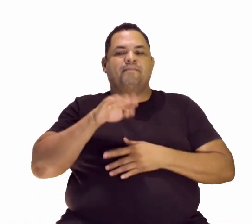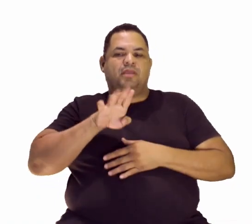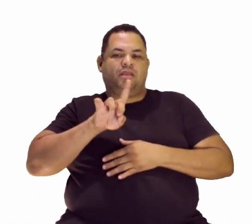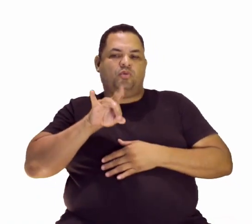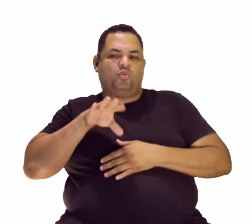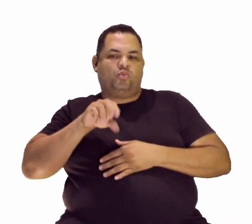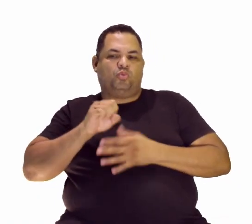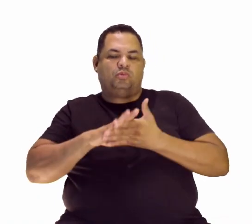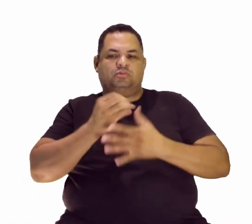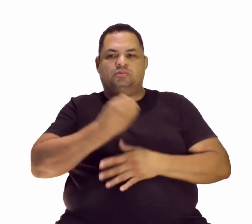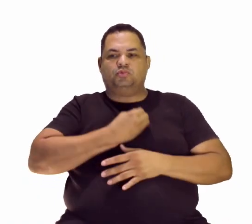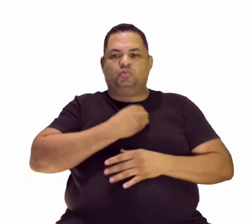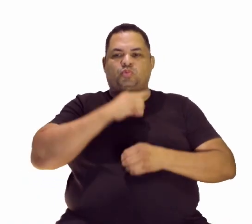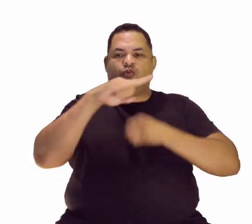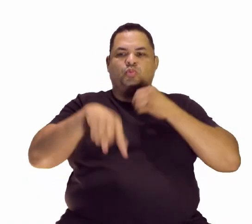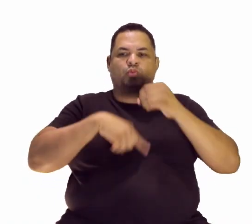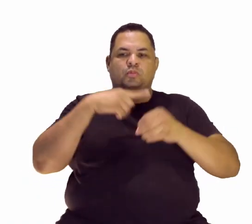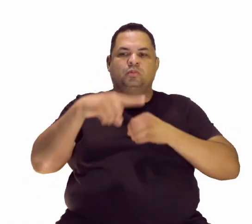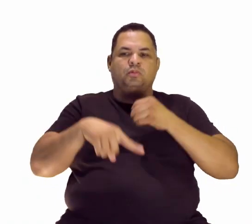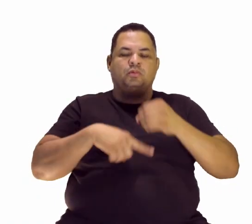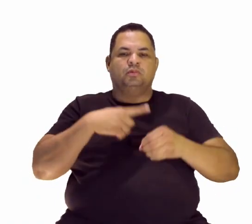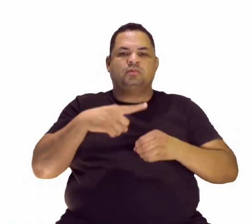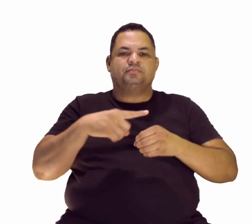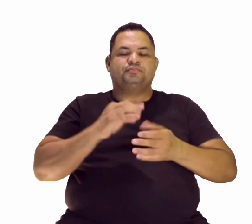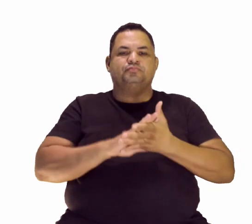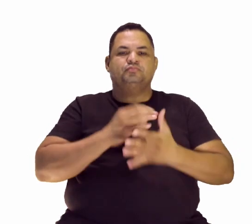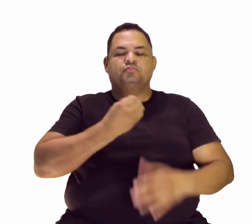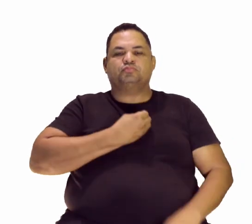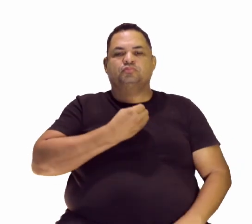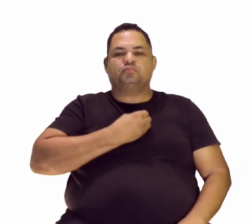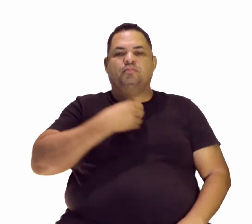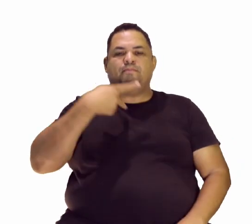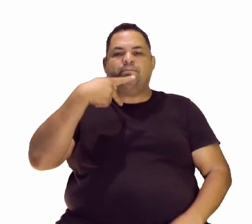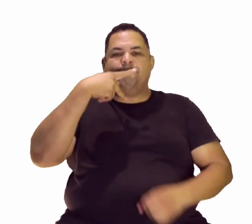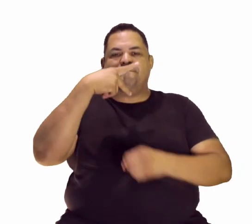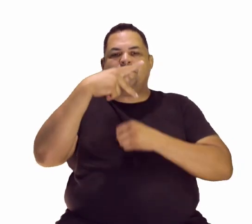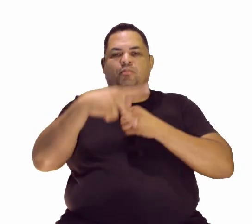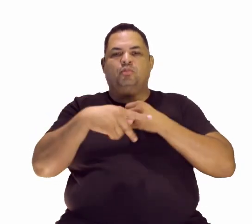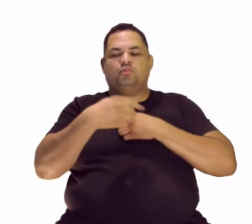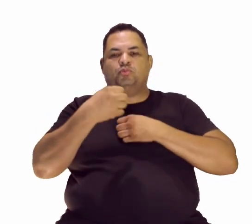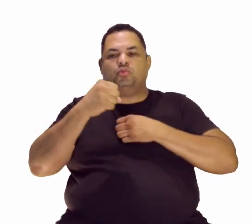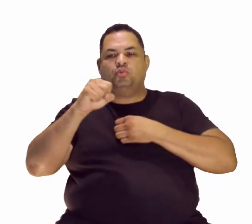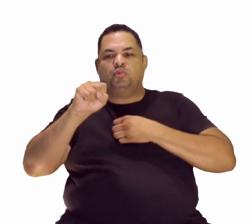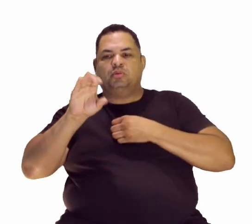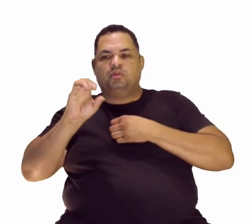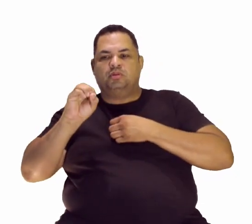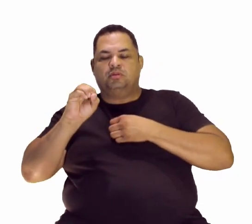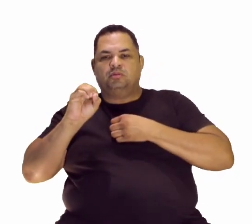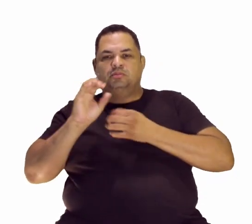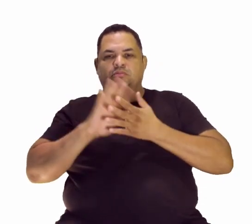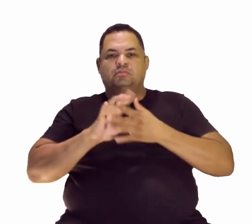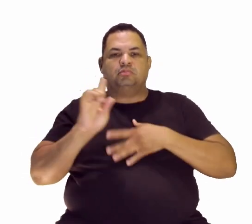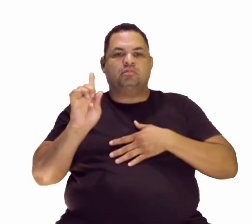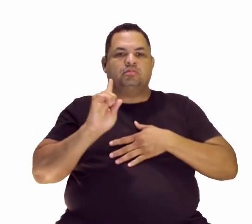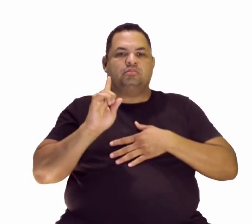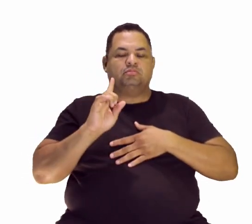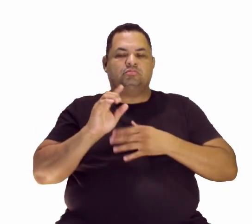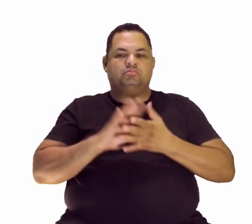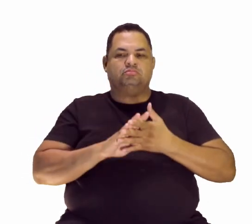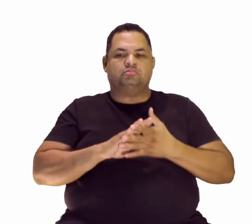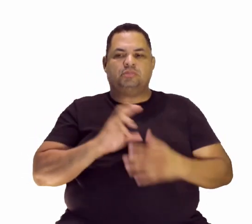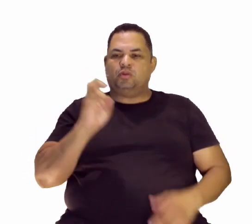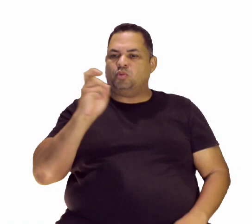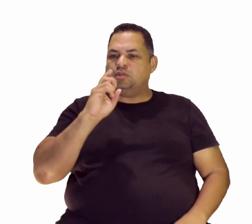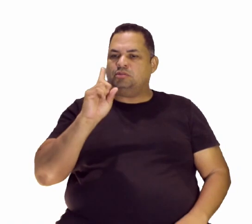tem número atômico, hein? Número de prótons, 80. Ele não está localizado no quinto período da